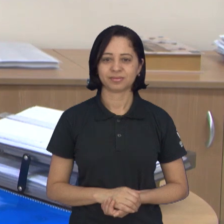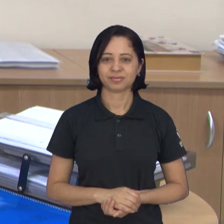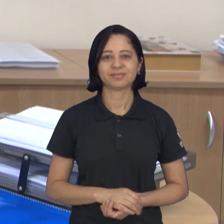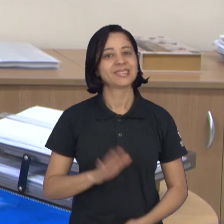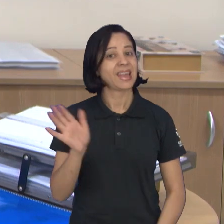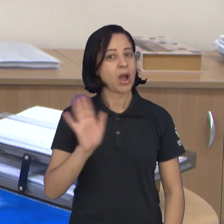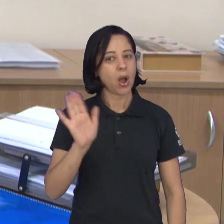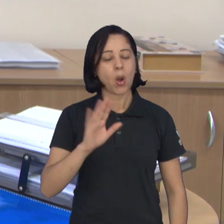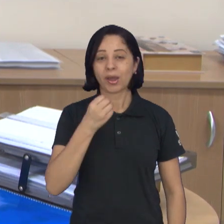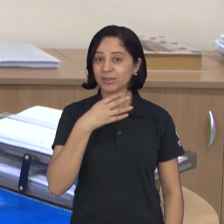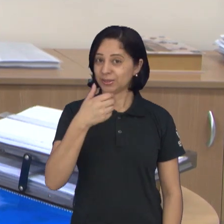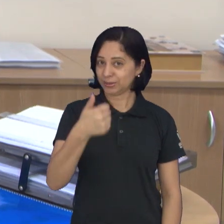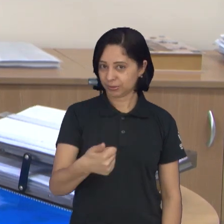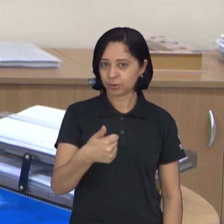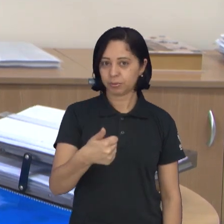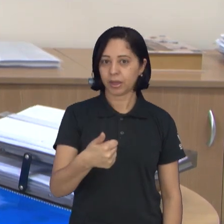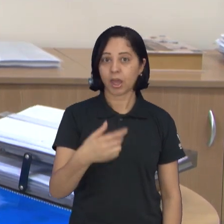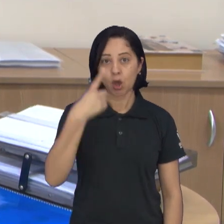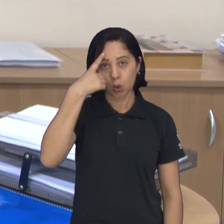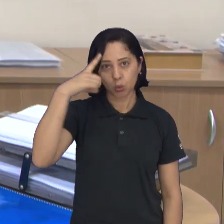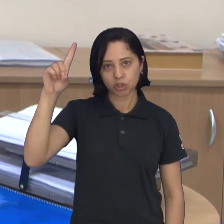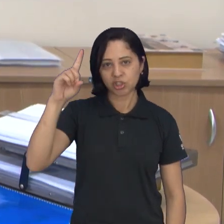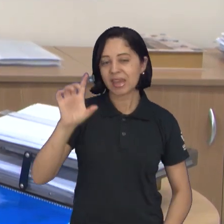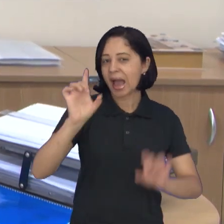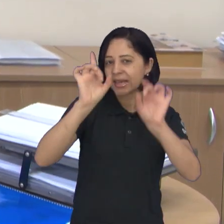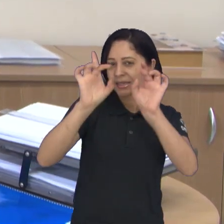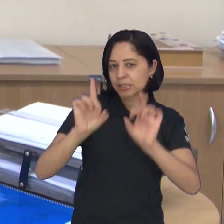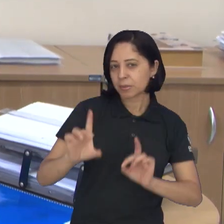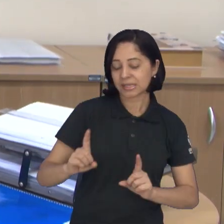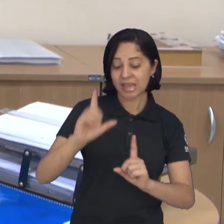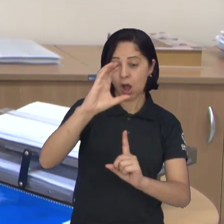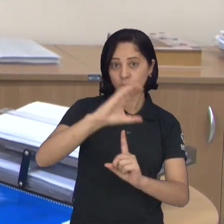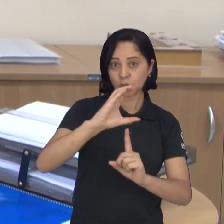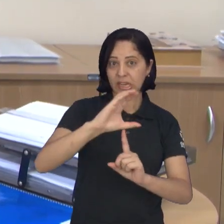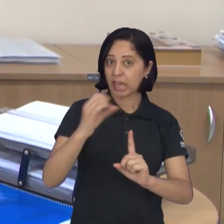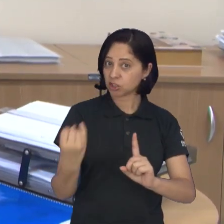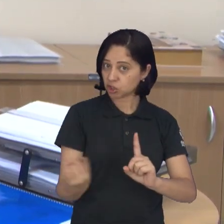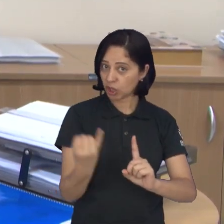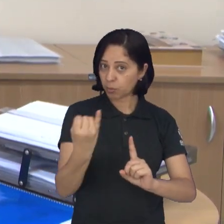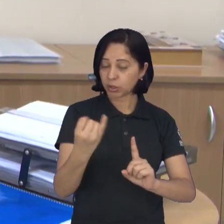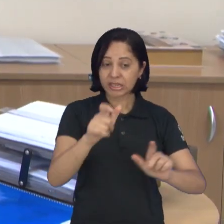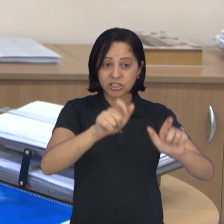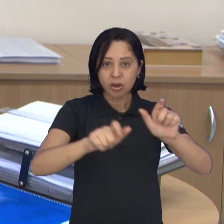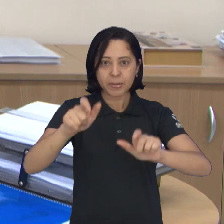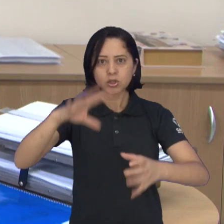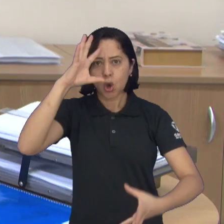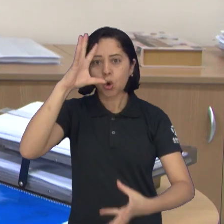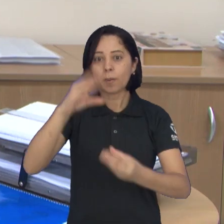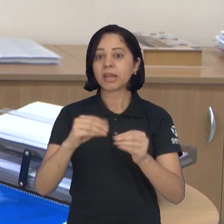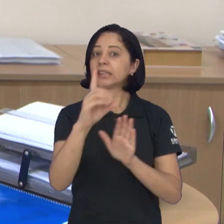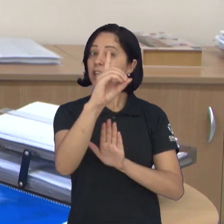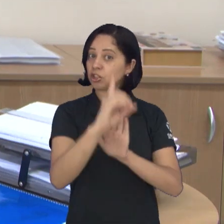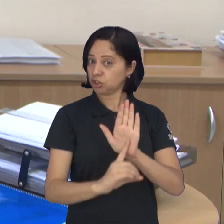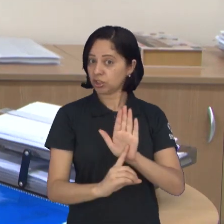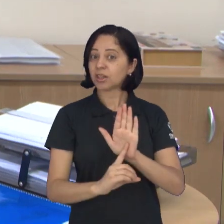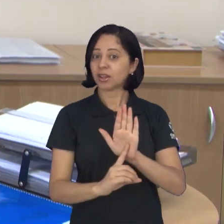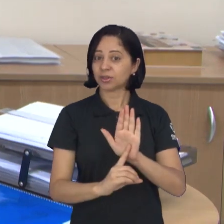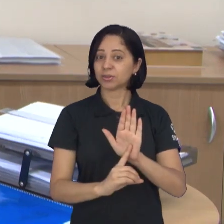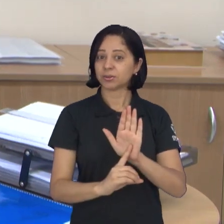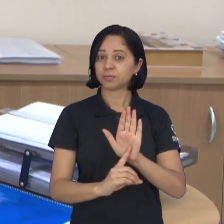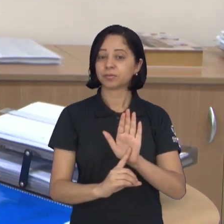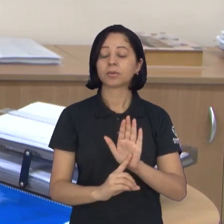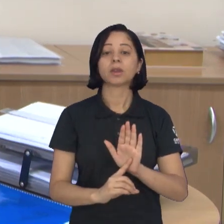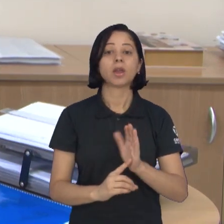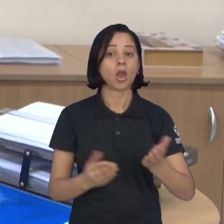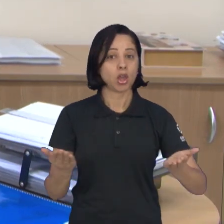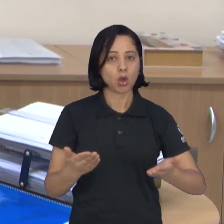Oi, Dani, tudo bem? O Dia do Consumidor é muito importante para a pessoa entender qual que é o direito dela como consumidor mesmo, né? E para